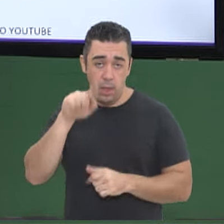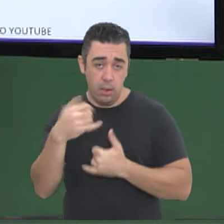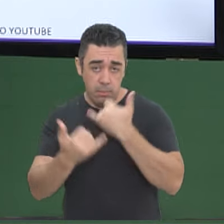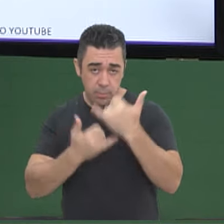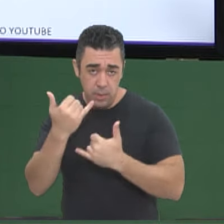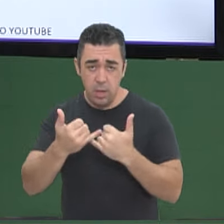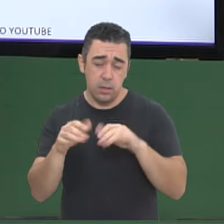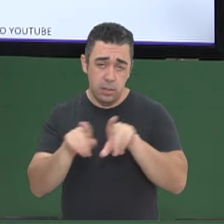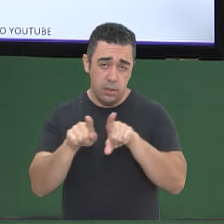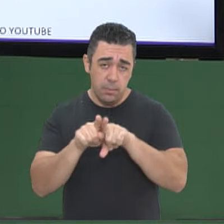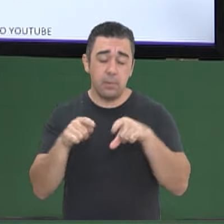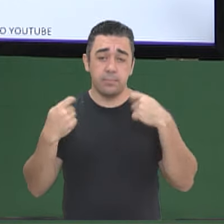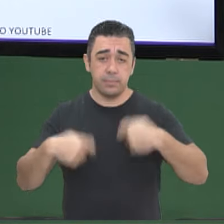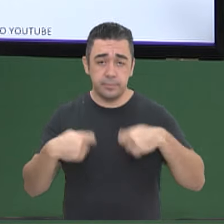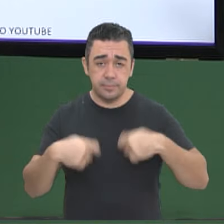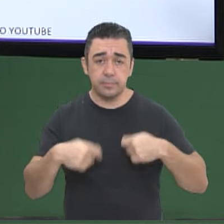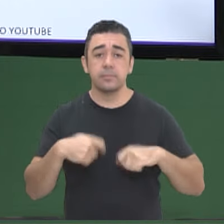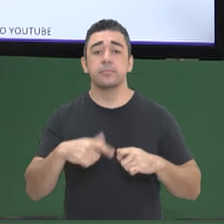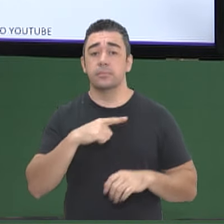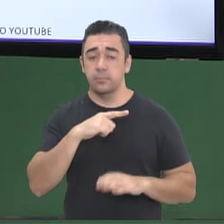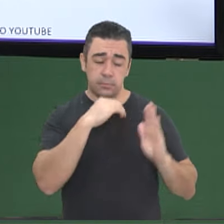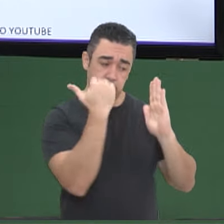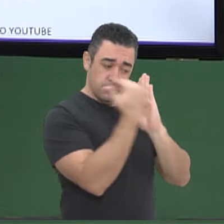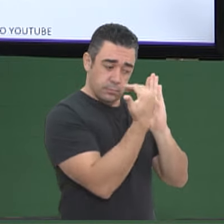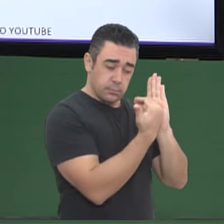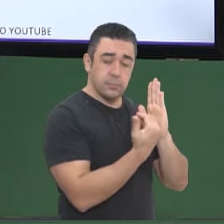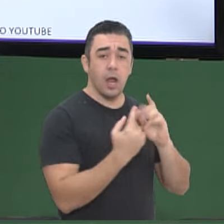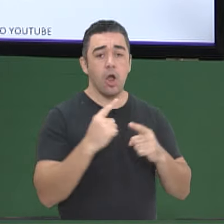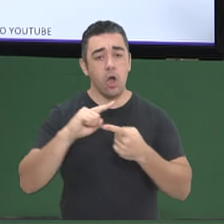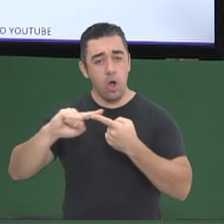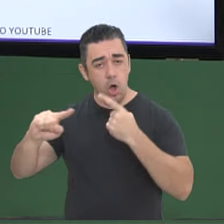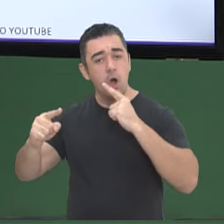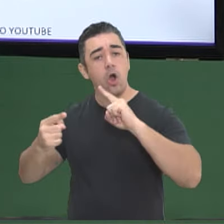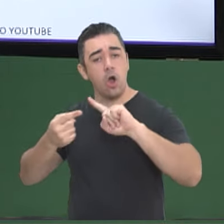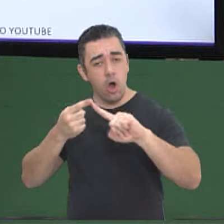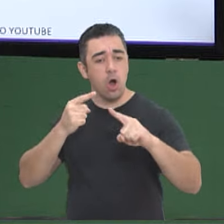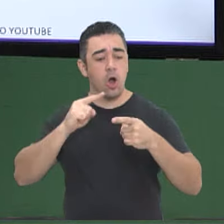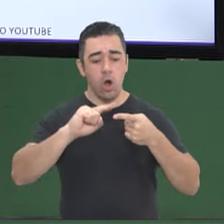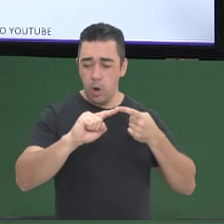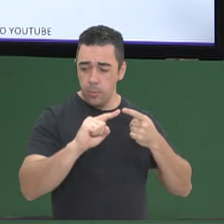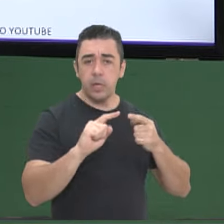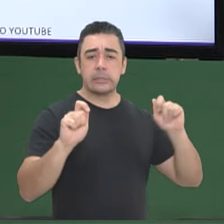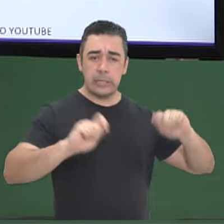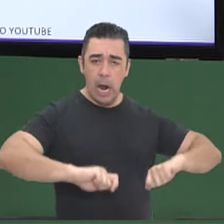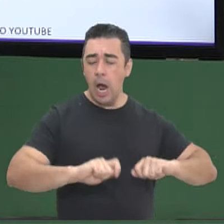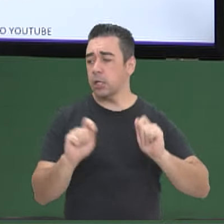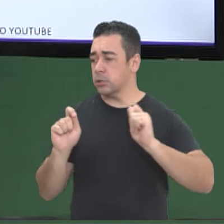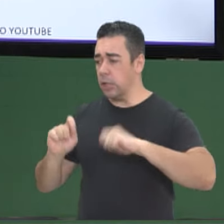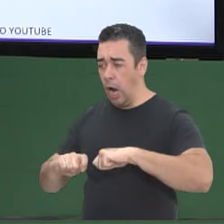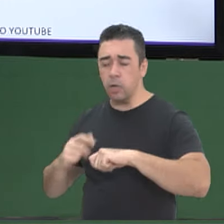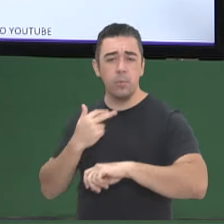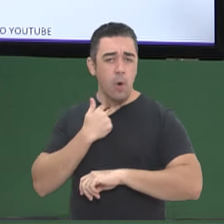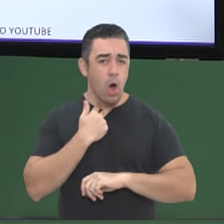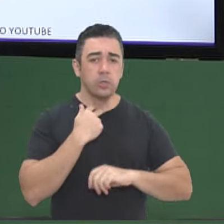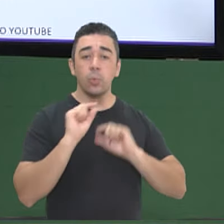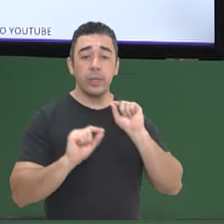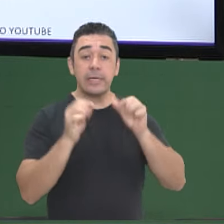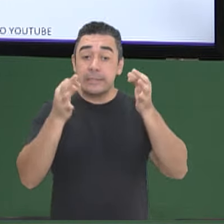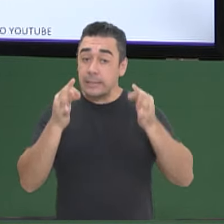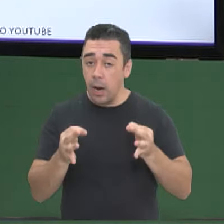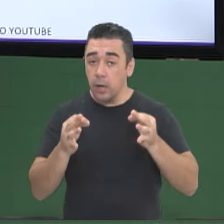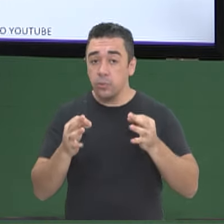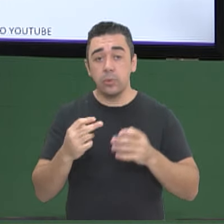brincadeira, de lazer, é preciso haver essa combinação do que vale e o que não vale, o que é certo e o que não é